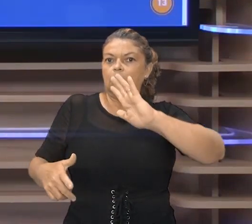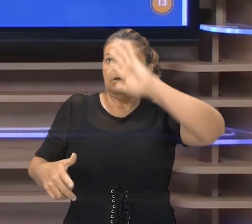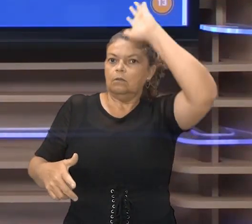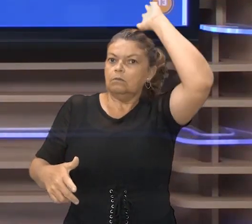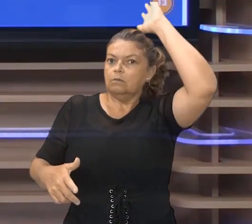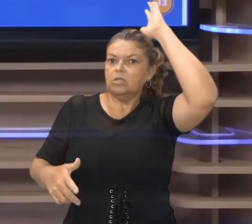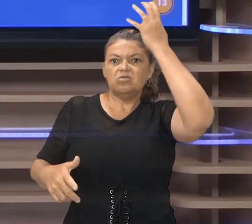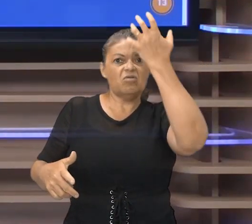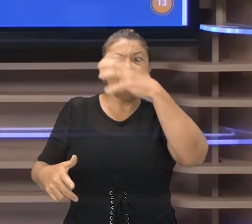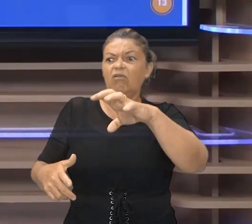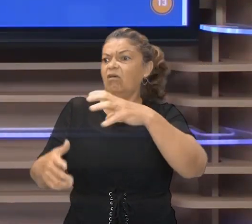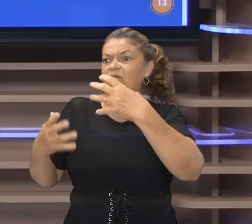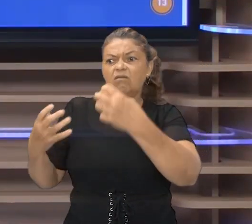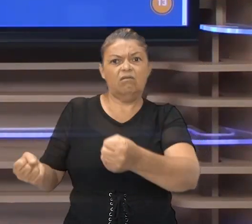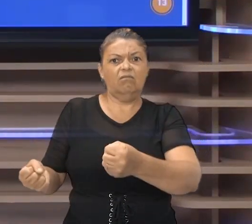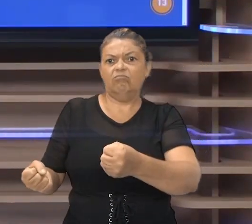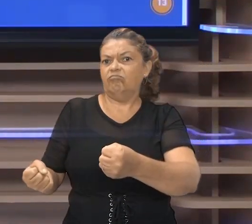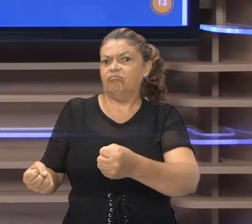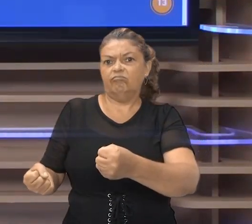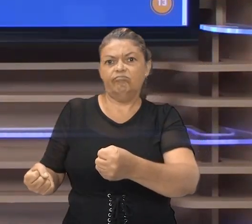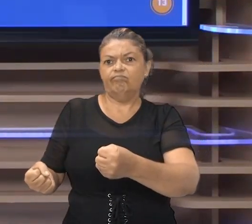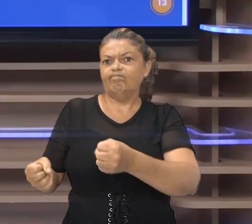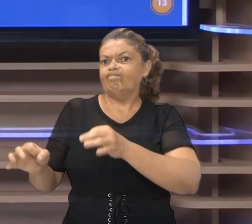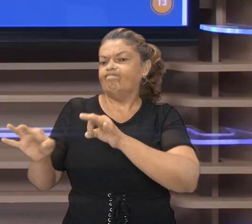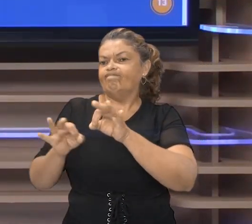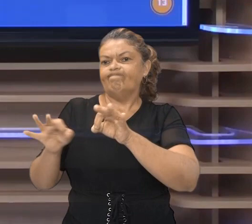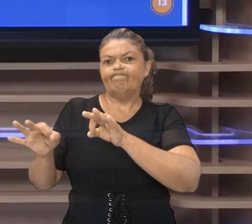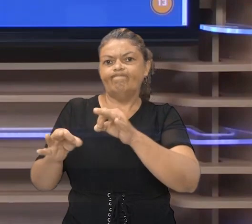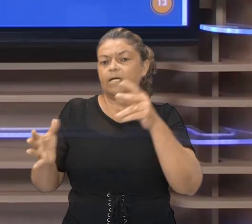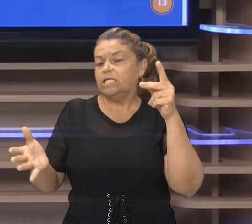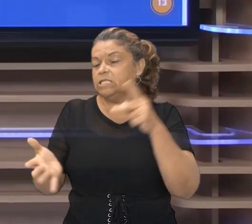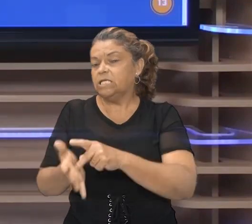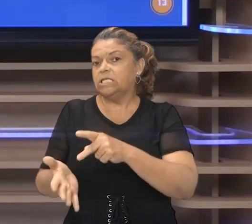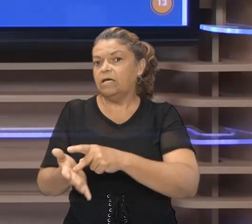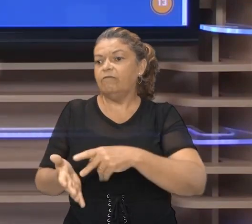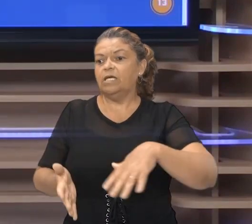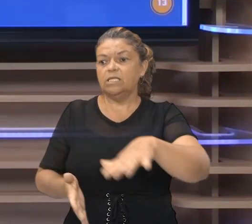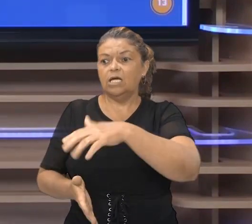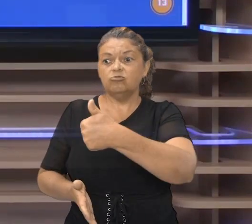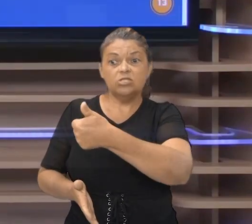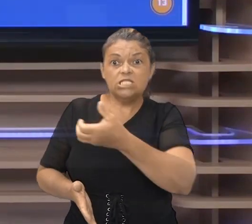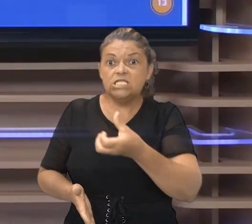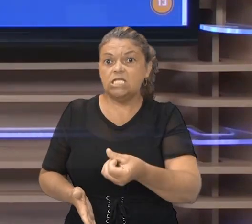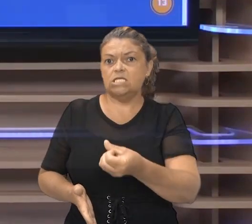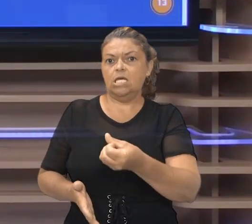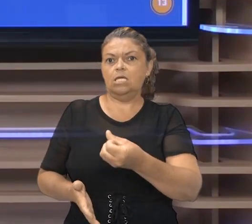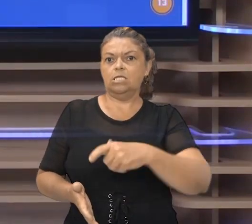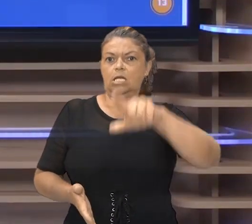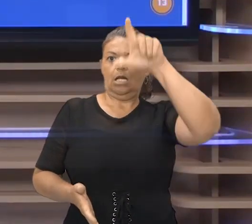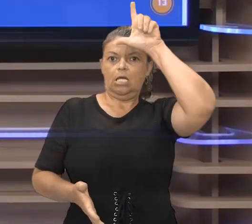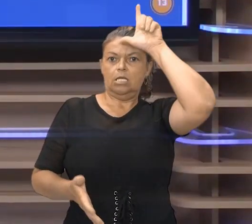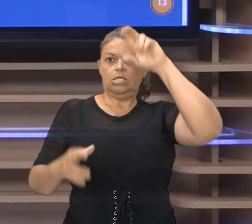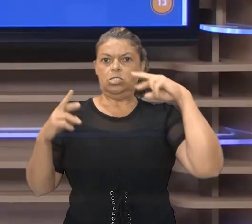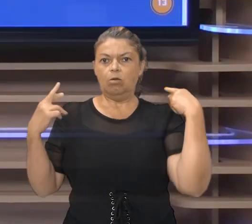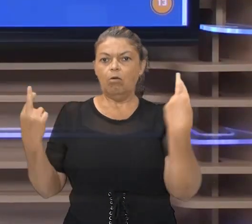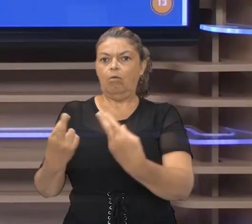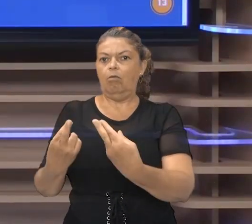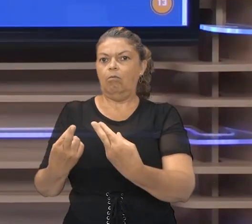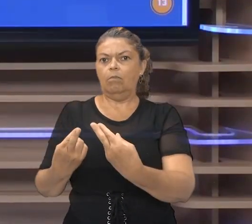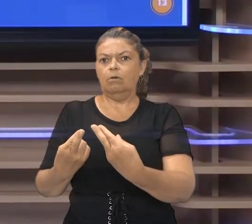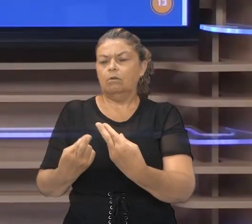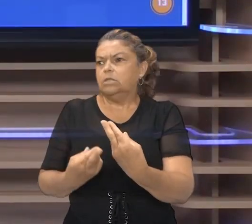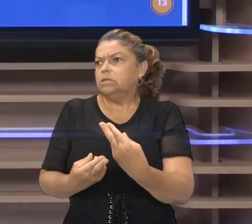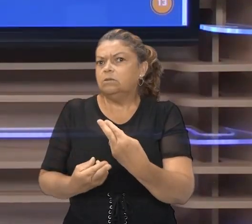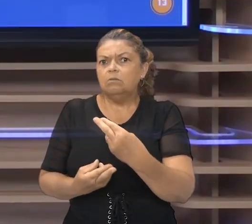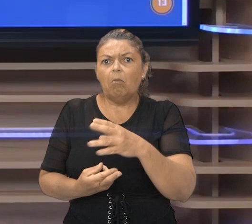Romano. O Império Romano, na verdade, na figura dos seus 16 imperadores, não tinha noção da grandiosidade do que fosse